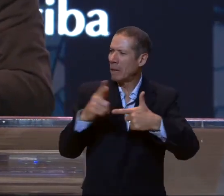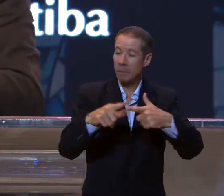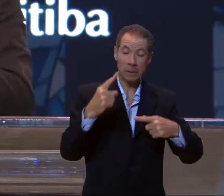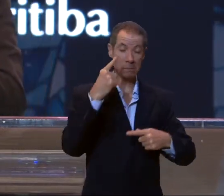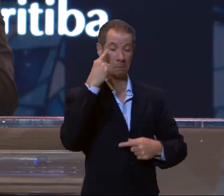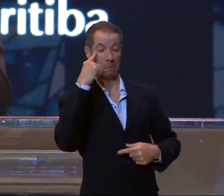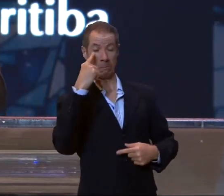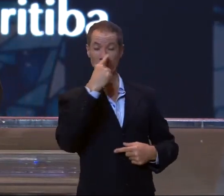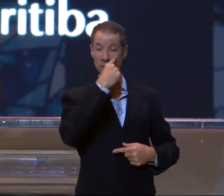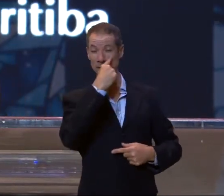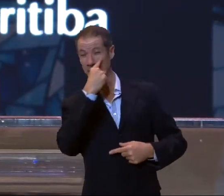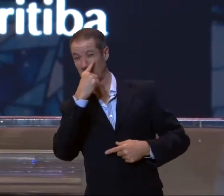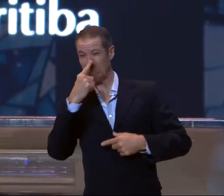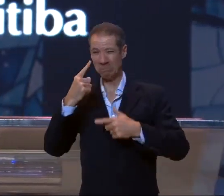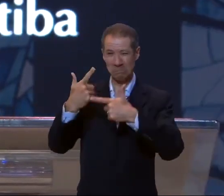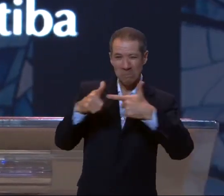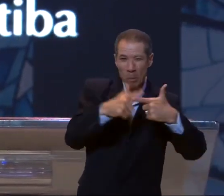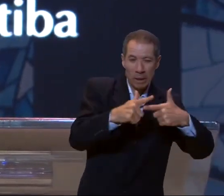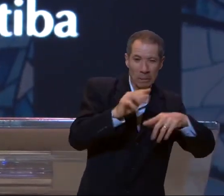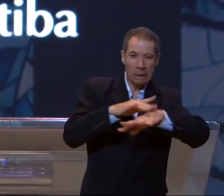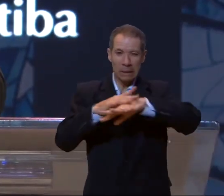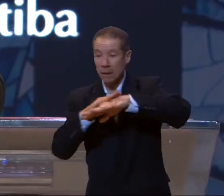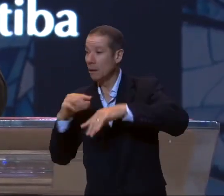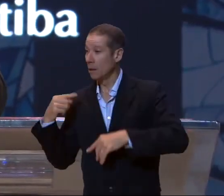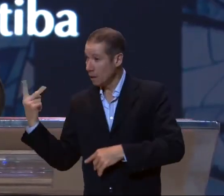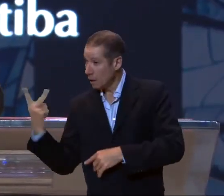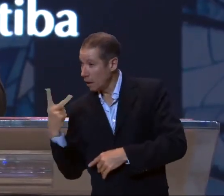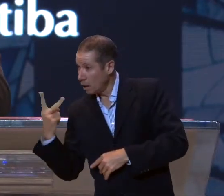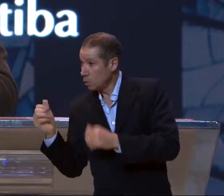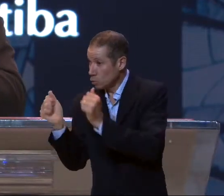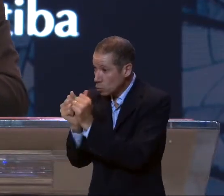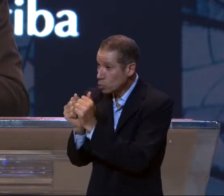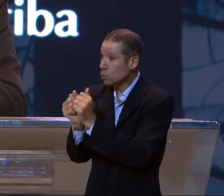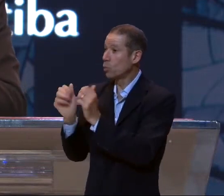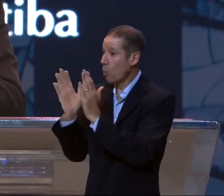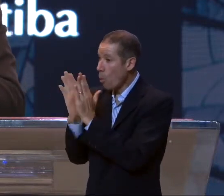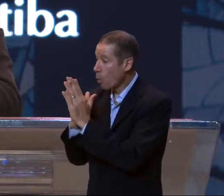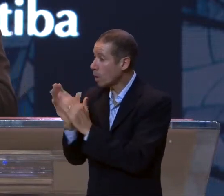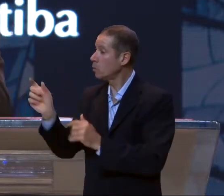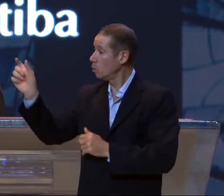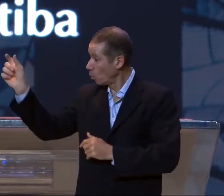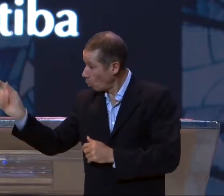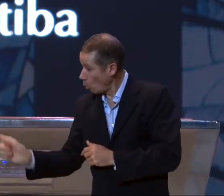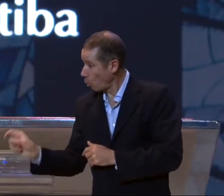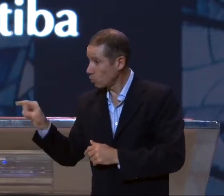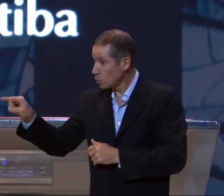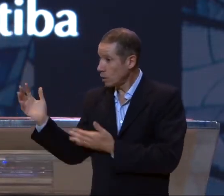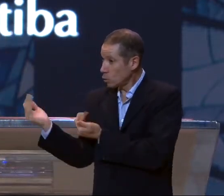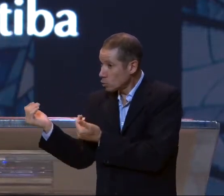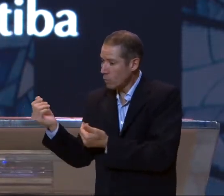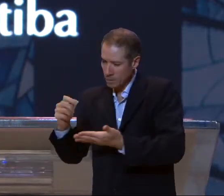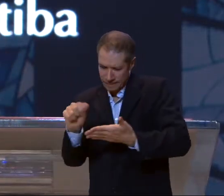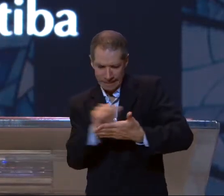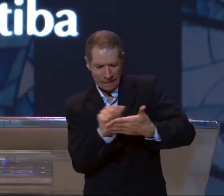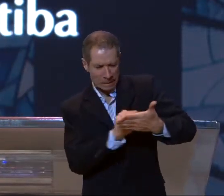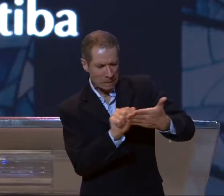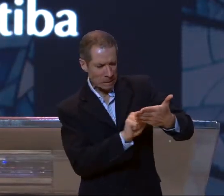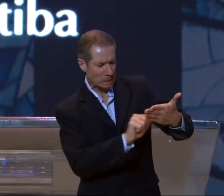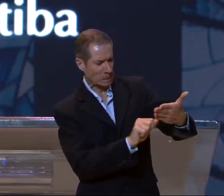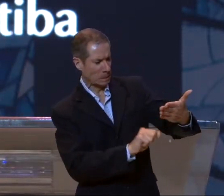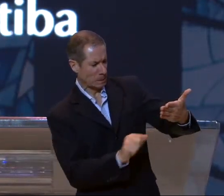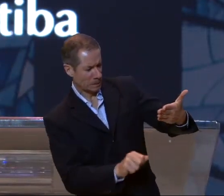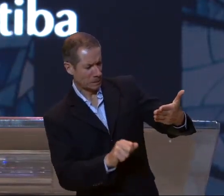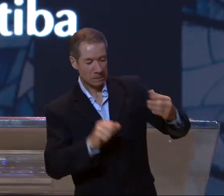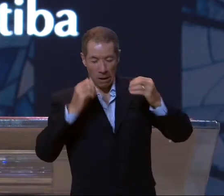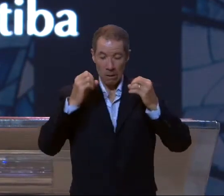vista. E na hora que a gente estava orando, aquele moço começa a escrever: está pegando fogo nos